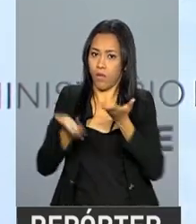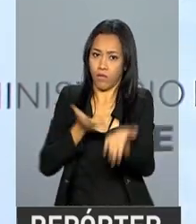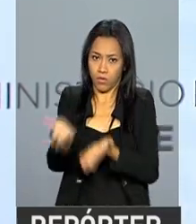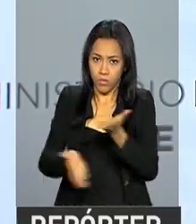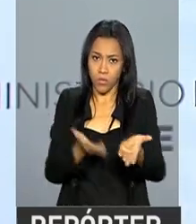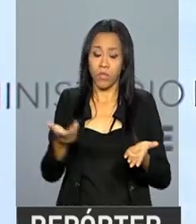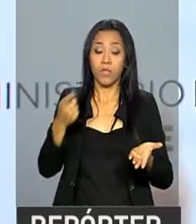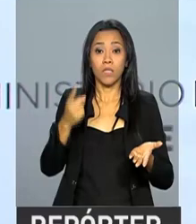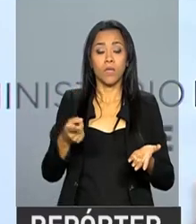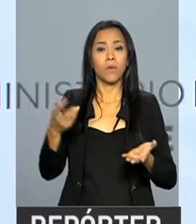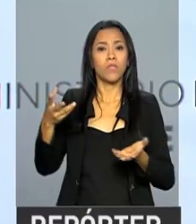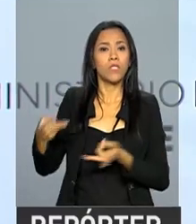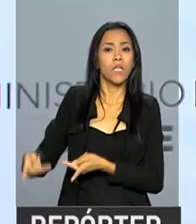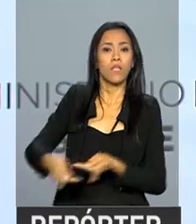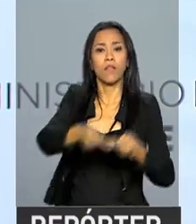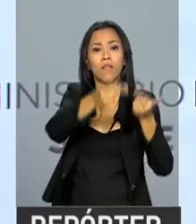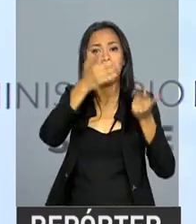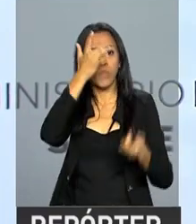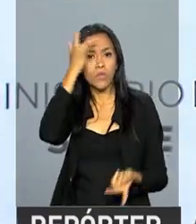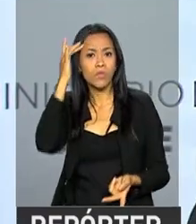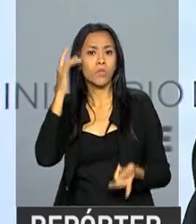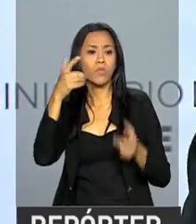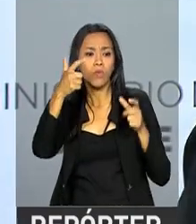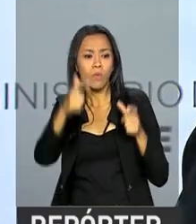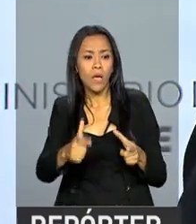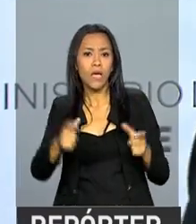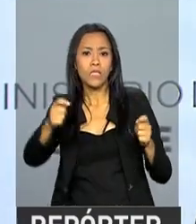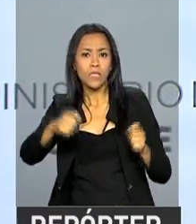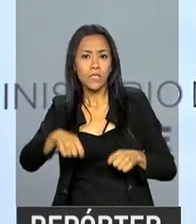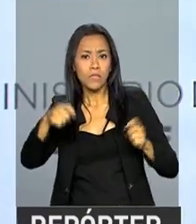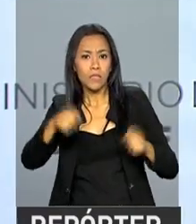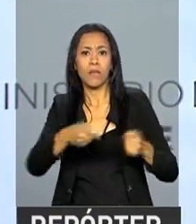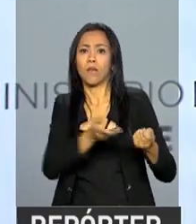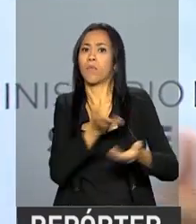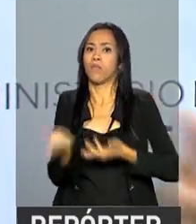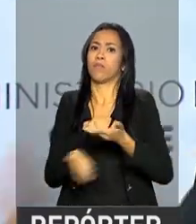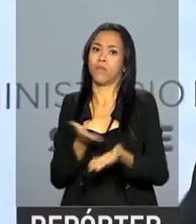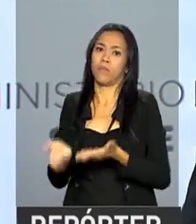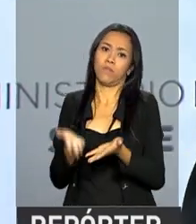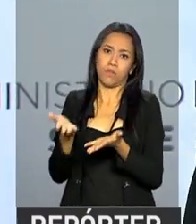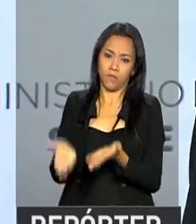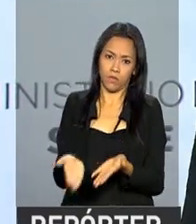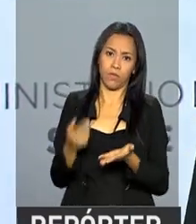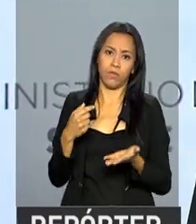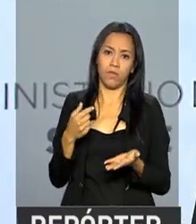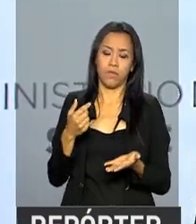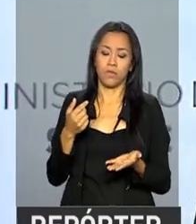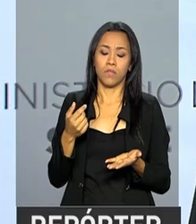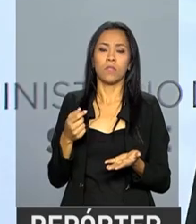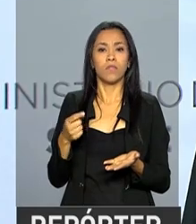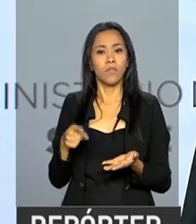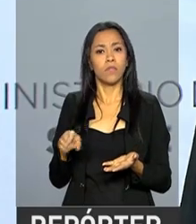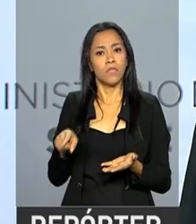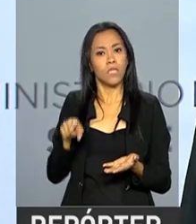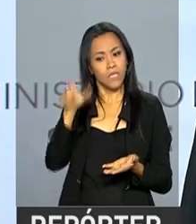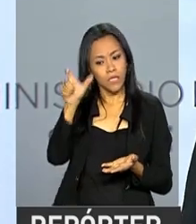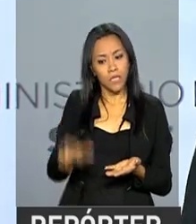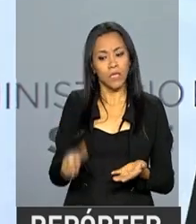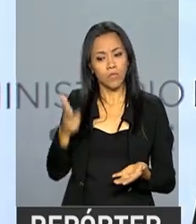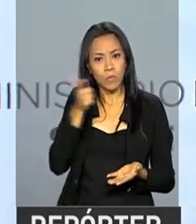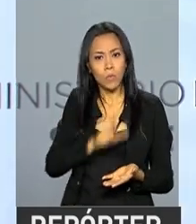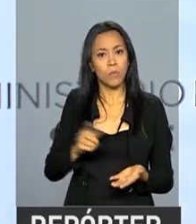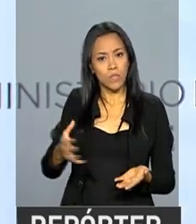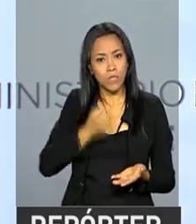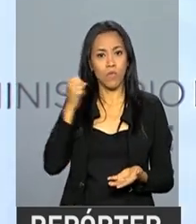paciente num ambiente de total condição de de qualidade e atendimento de de perspectiva de salvar